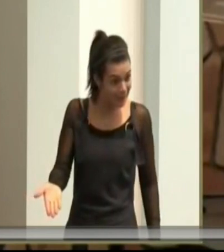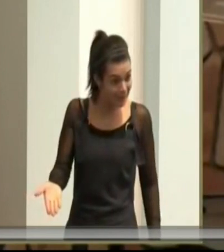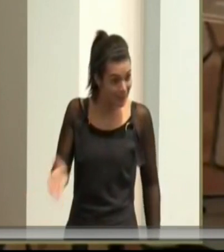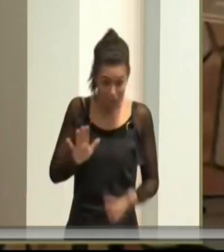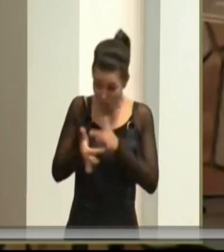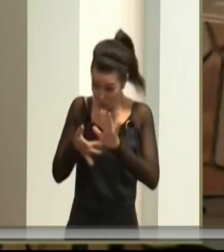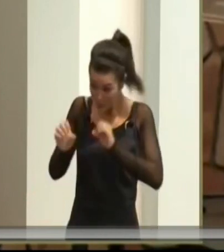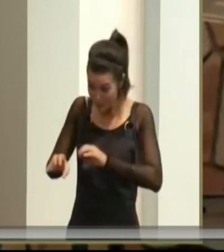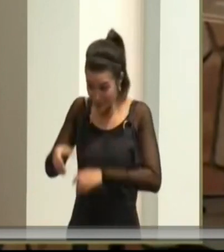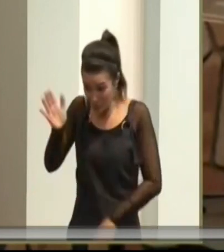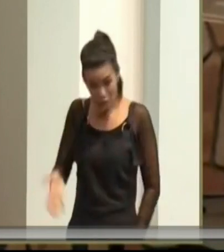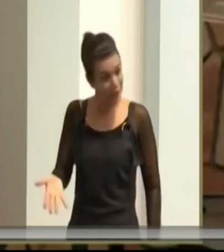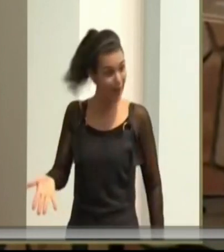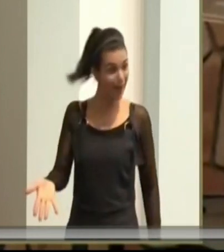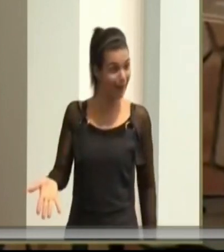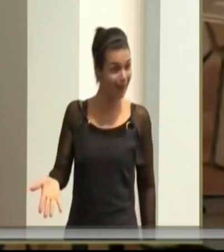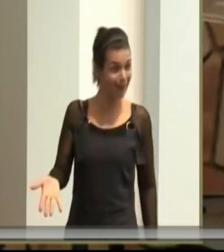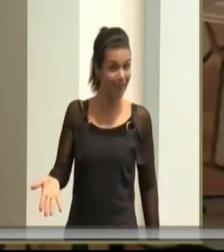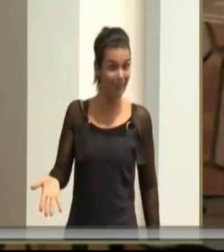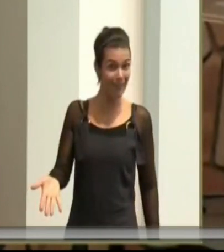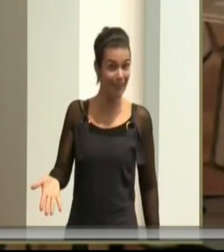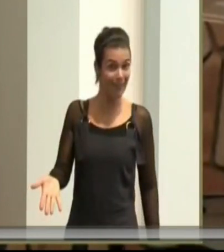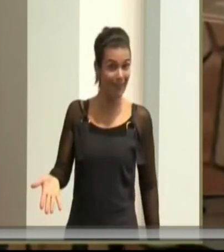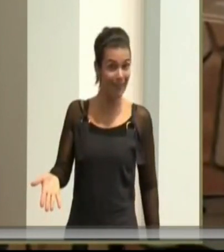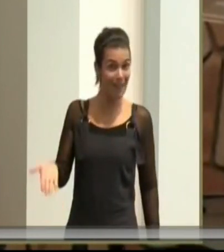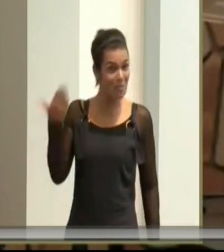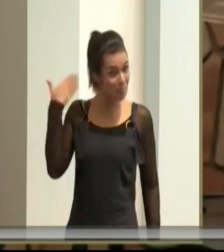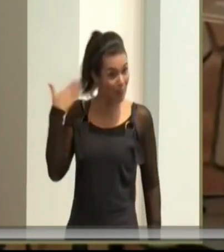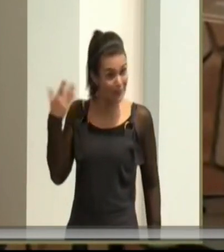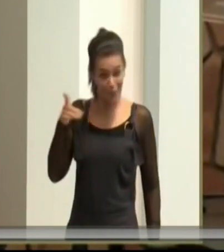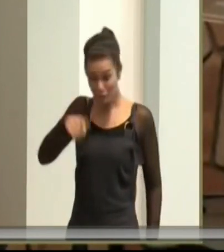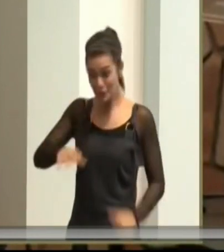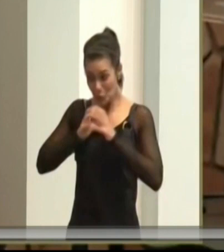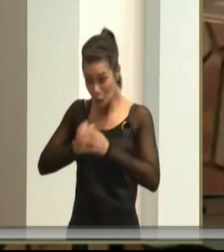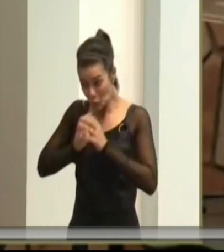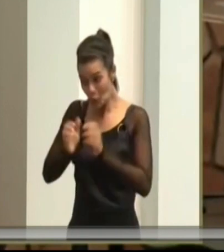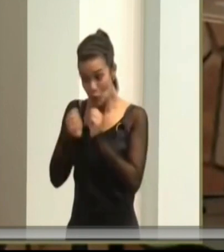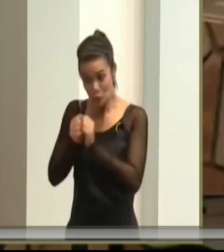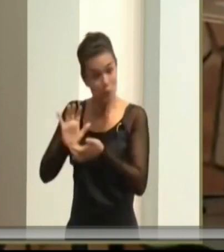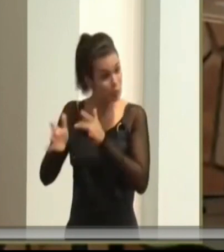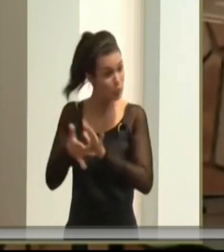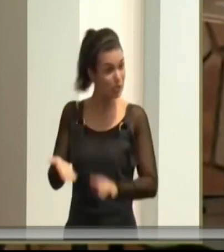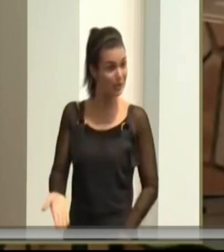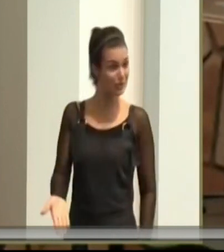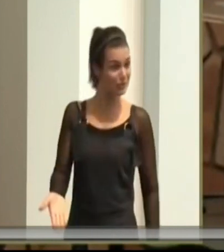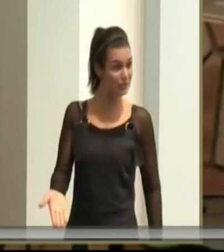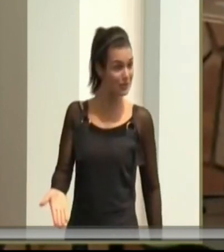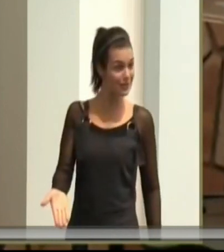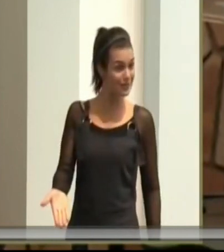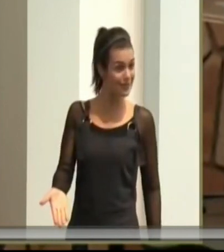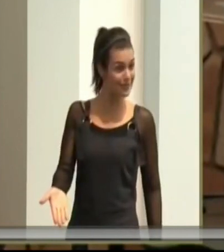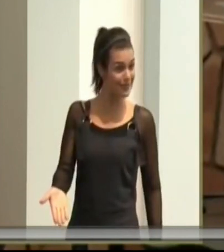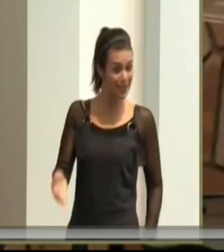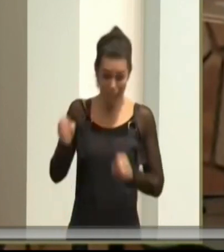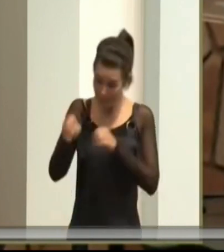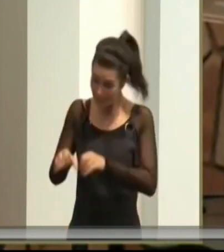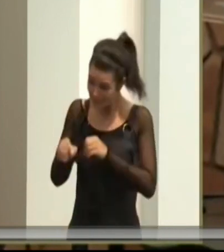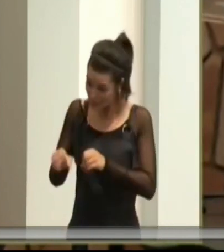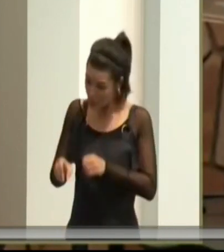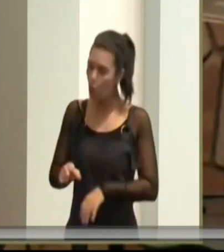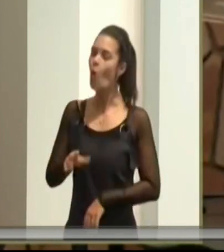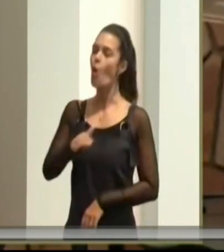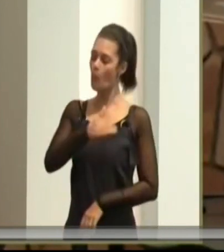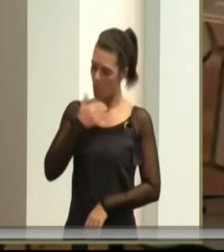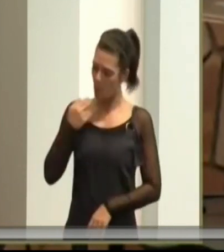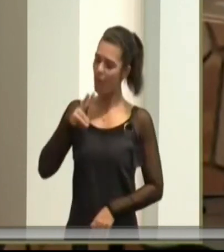se pode obter aqui é exatamente algo passageiro, mas aquele que deposita confiança em Cristo e